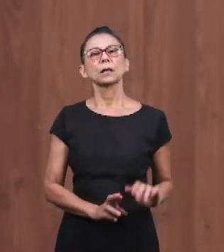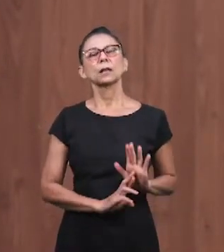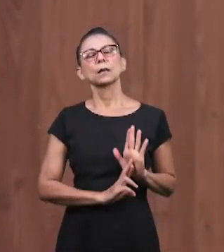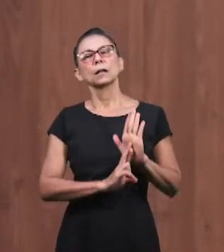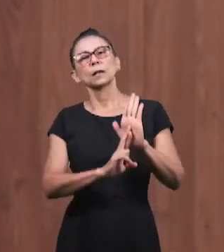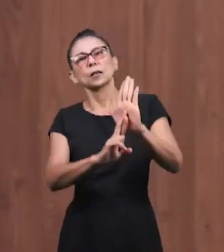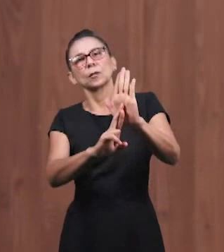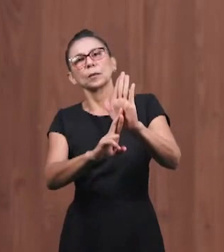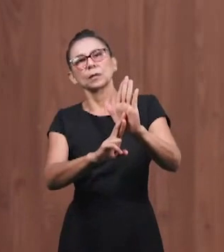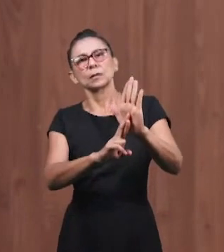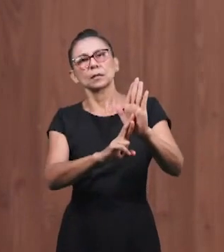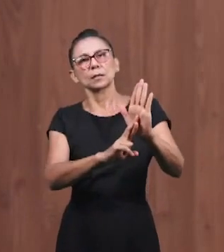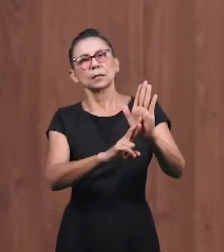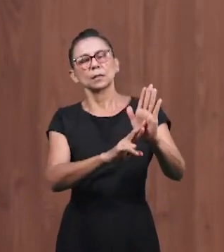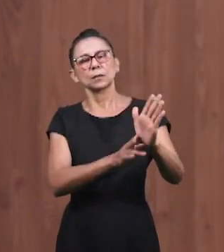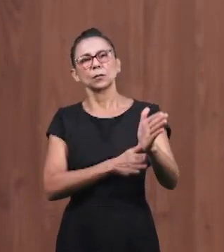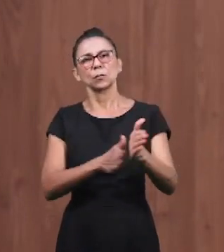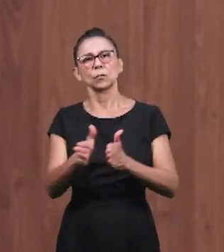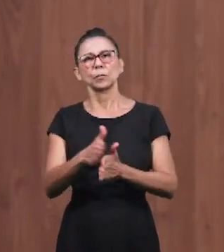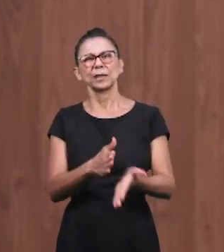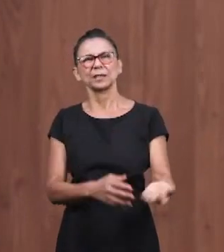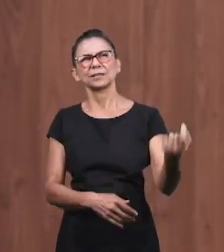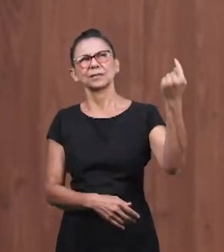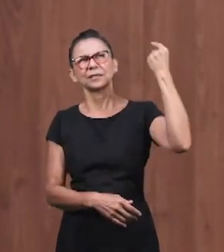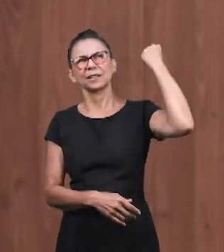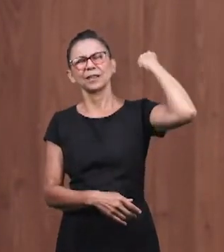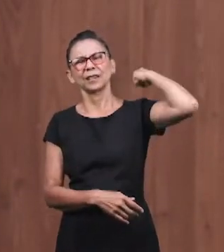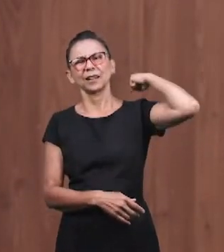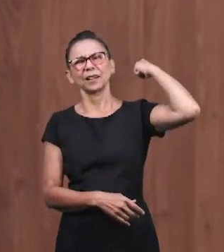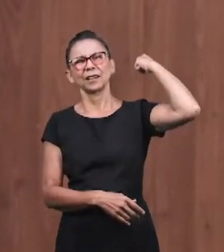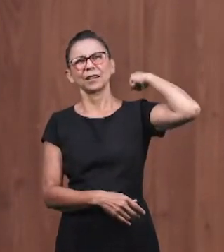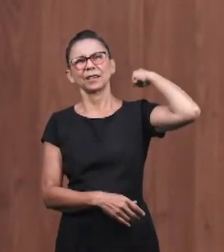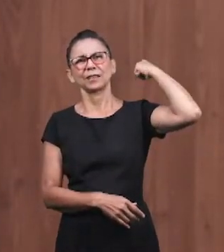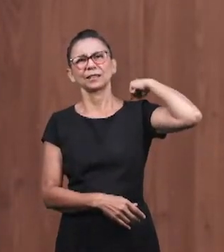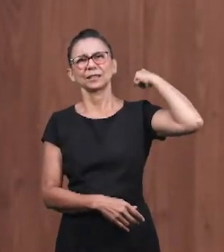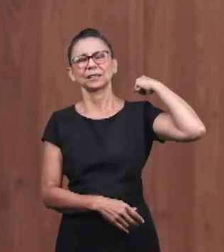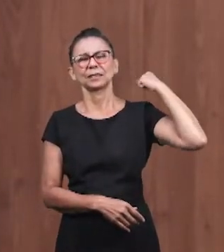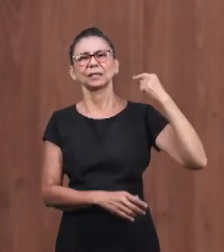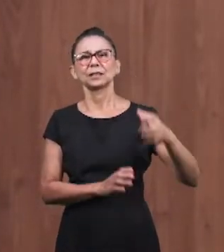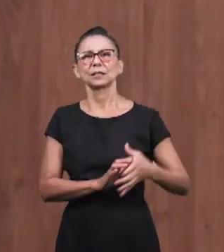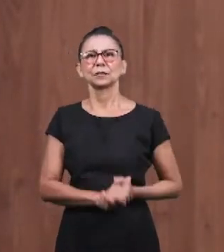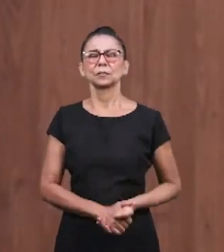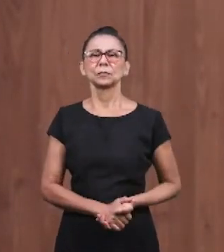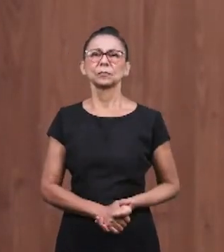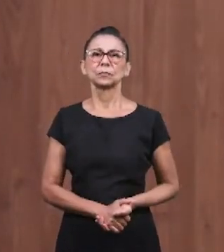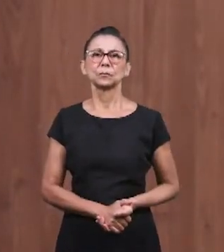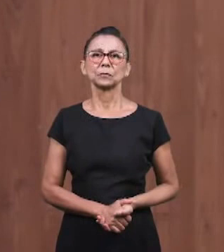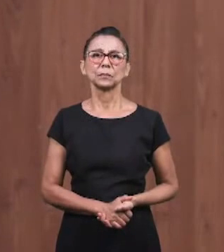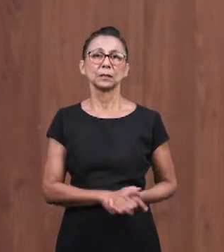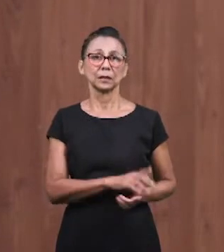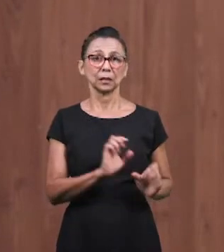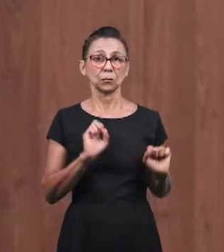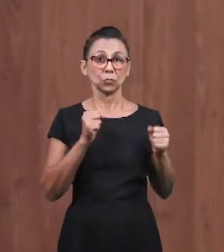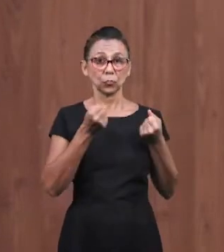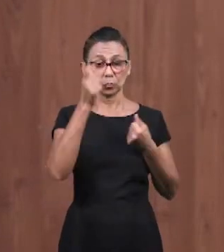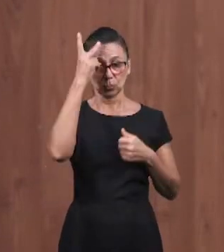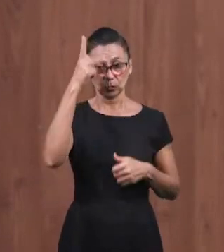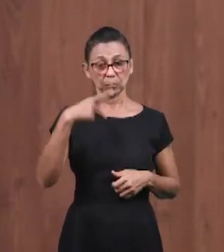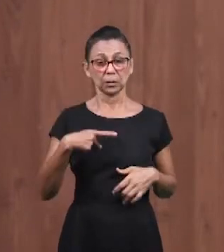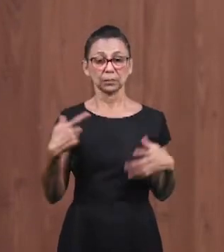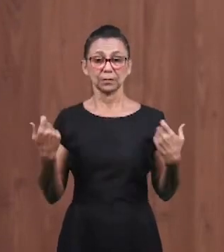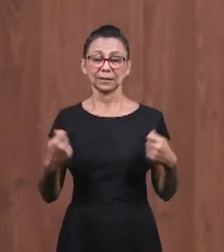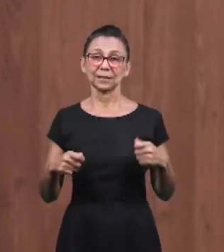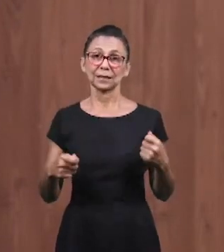irmão. A velha dispensação, ela estava ligada ao pai Jacó, a velha dispensação, onde lá o esforço era